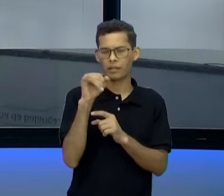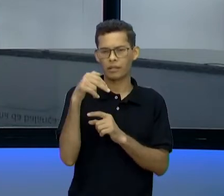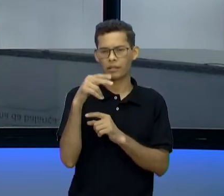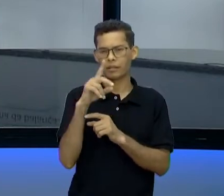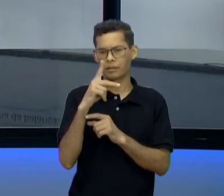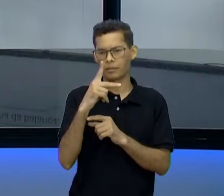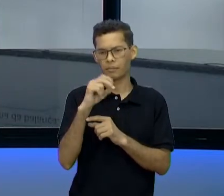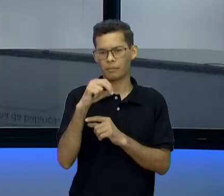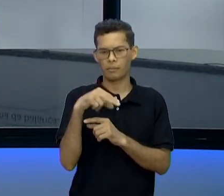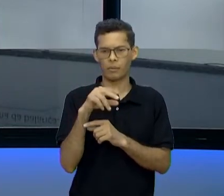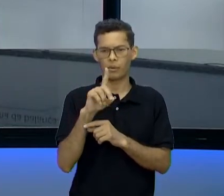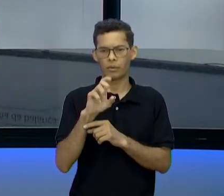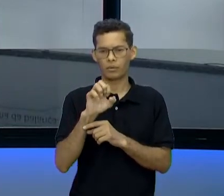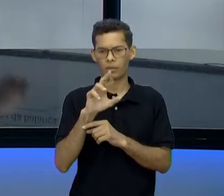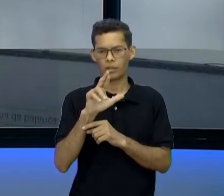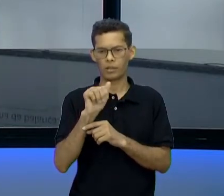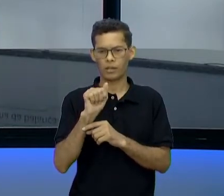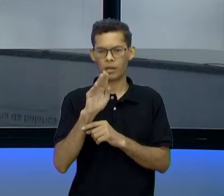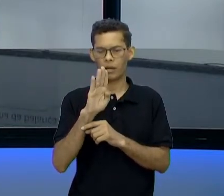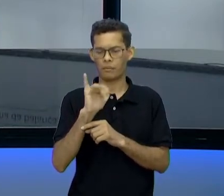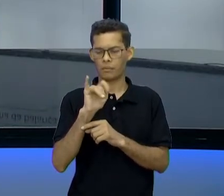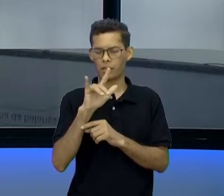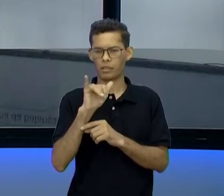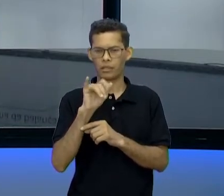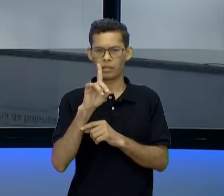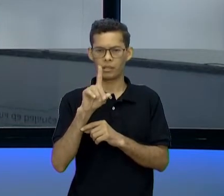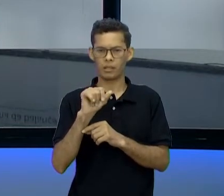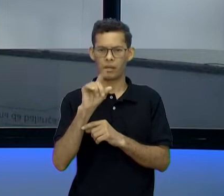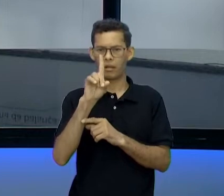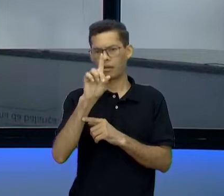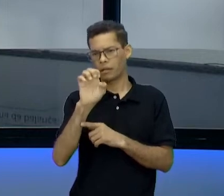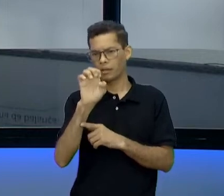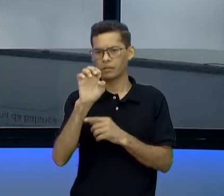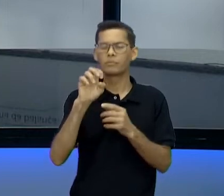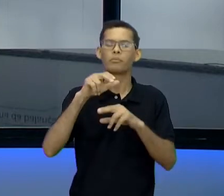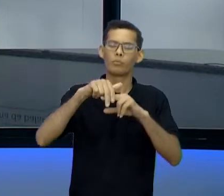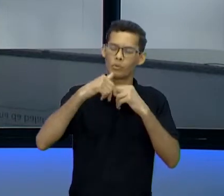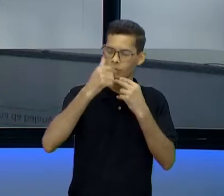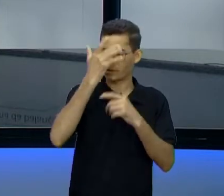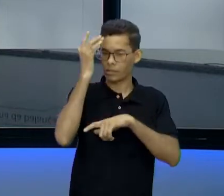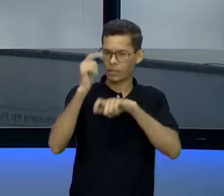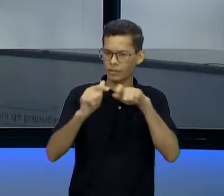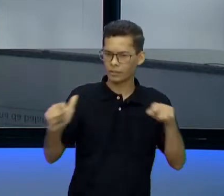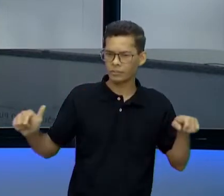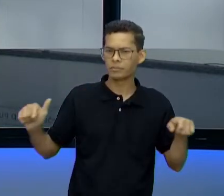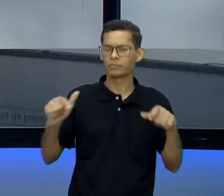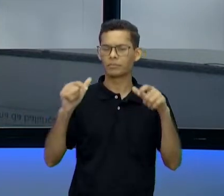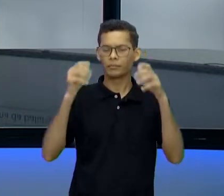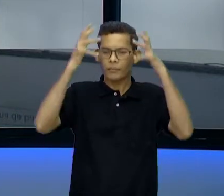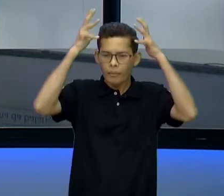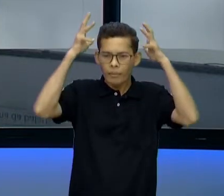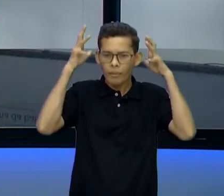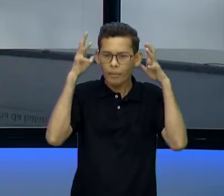imponderabilidade. Por isso que os astronautas que estão lá no espaço, eles estão praticamente, não sentem o próprio peso, né? Porque eles estão em estado